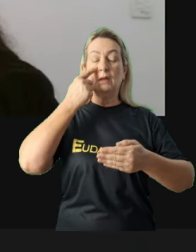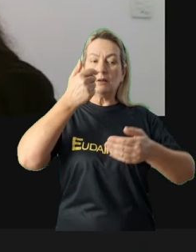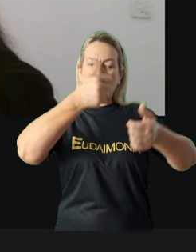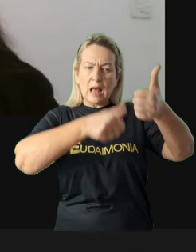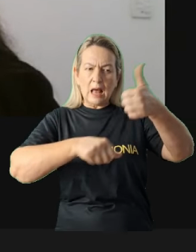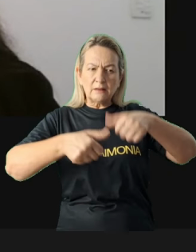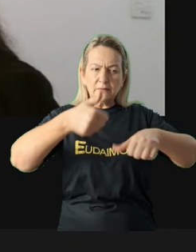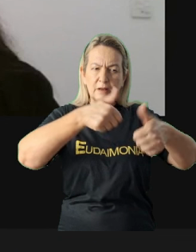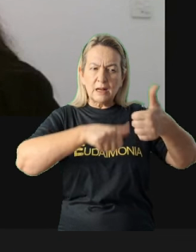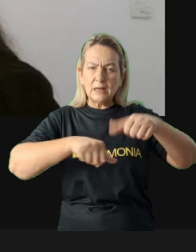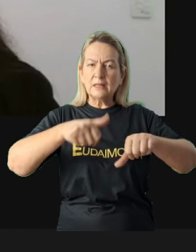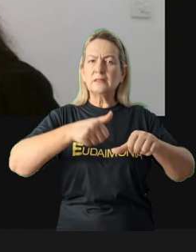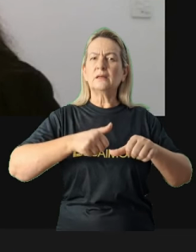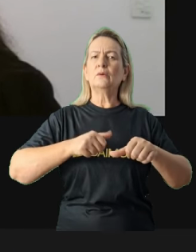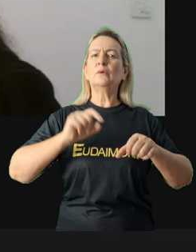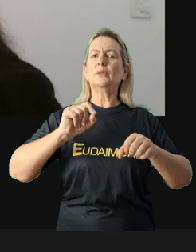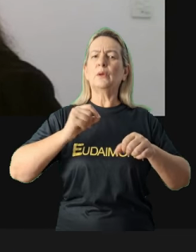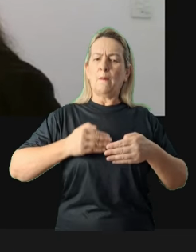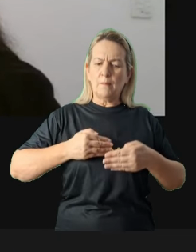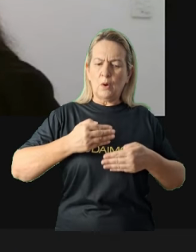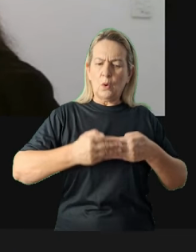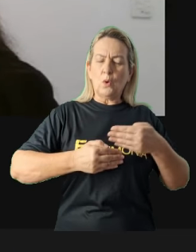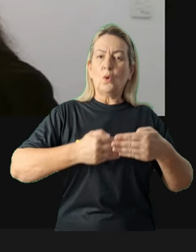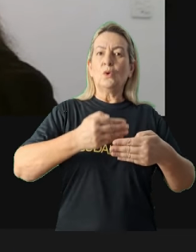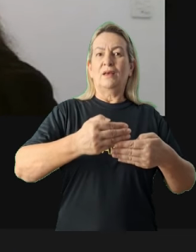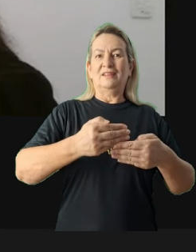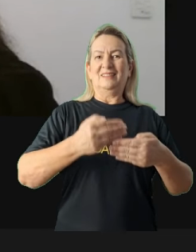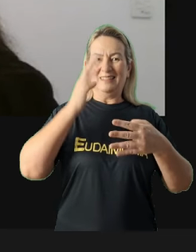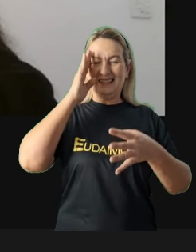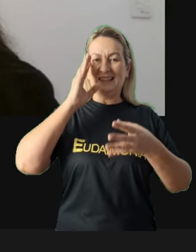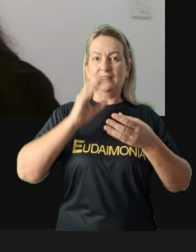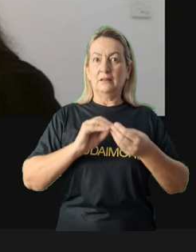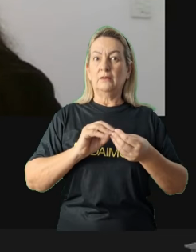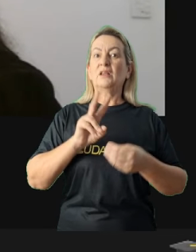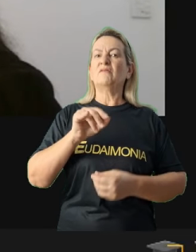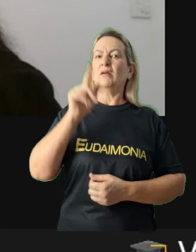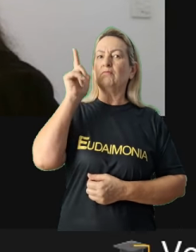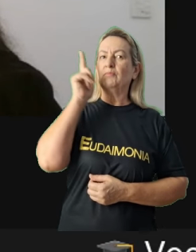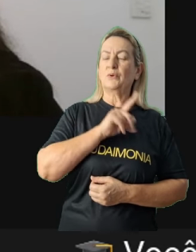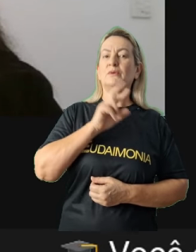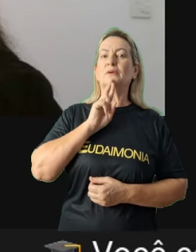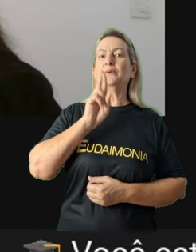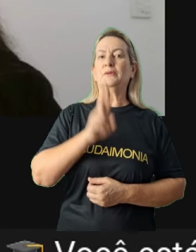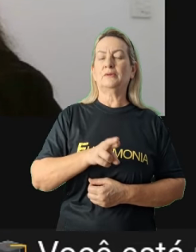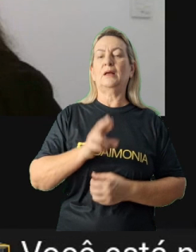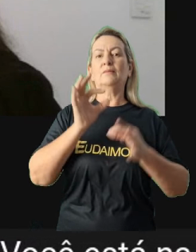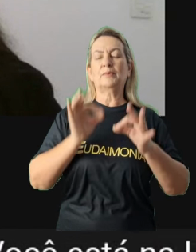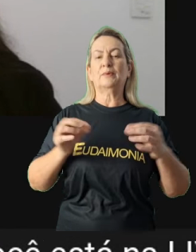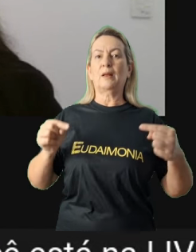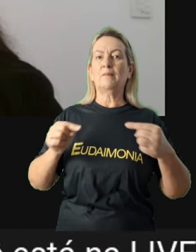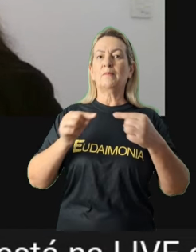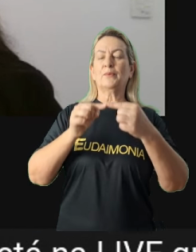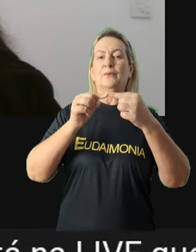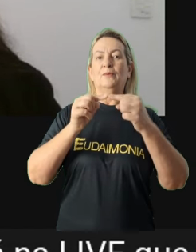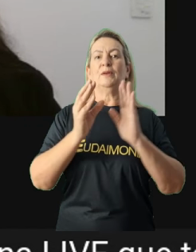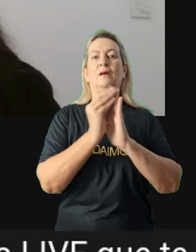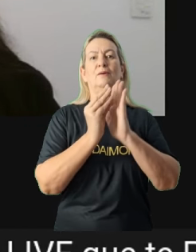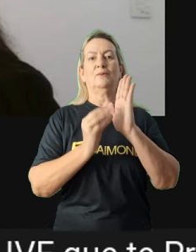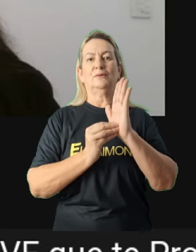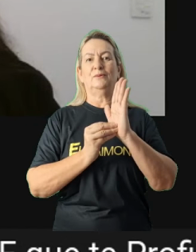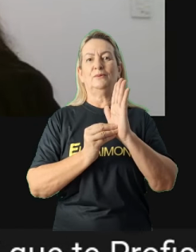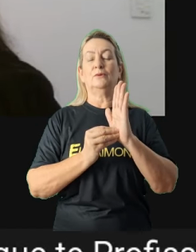com avaliações que sejam processuais e dessa forma a gente vai conseguir um bom resultado na